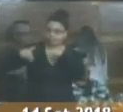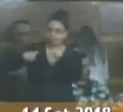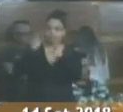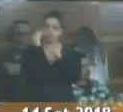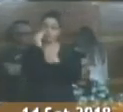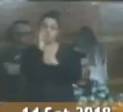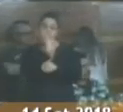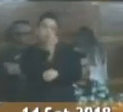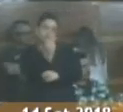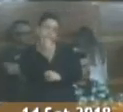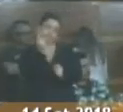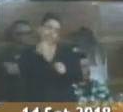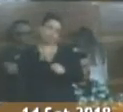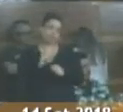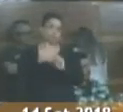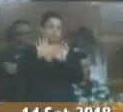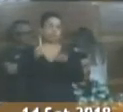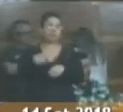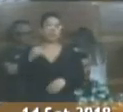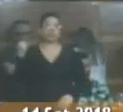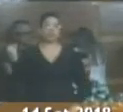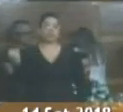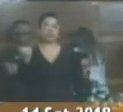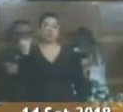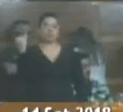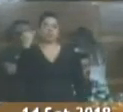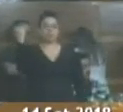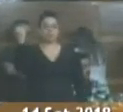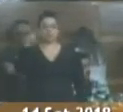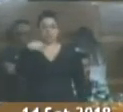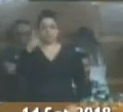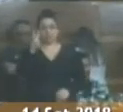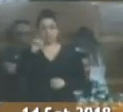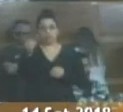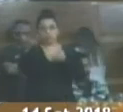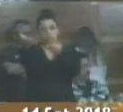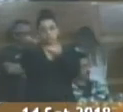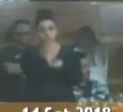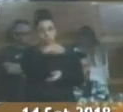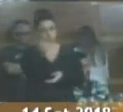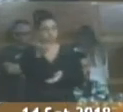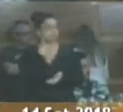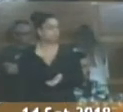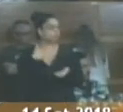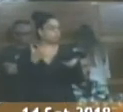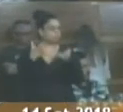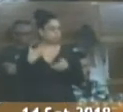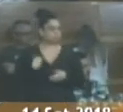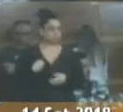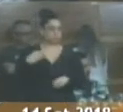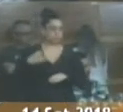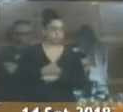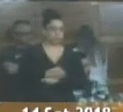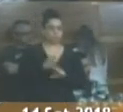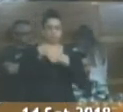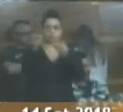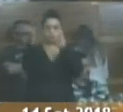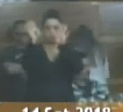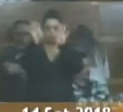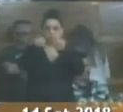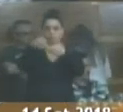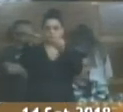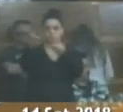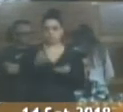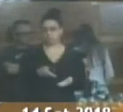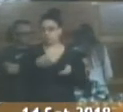poder participar. Então, é importante, nós vamos convidar, e aqueles que queiram participar serão muito bem-vindos no grupo